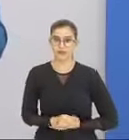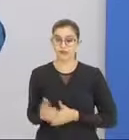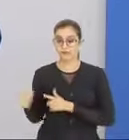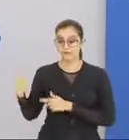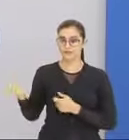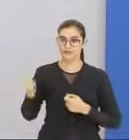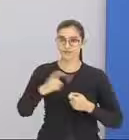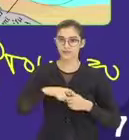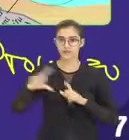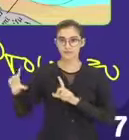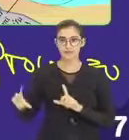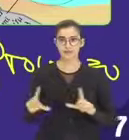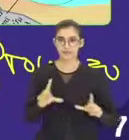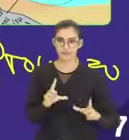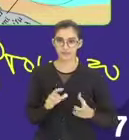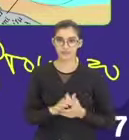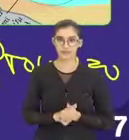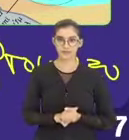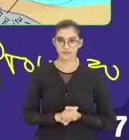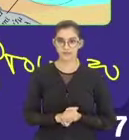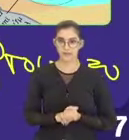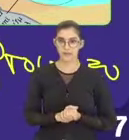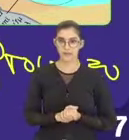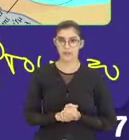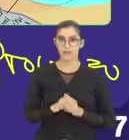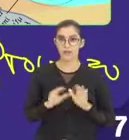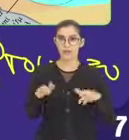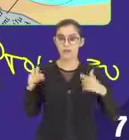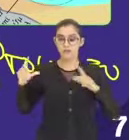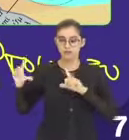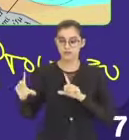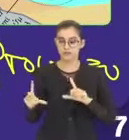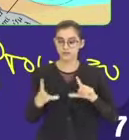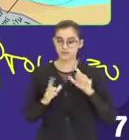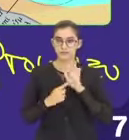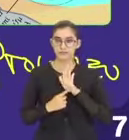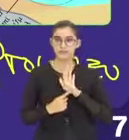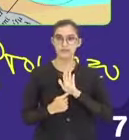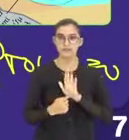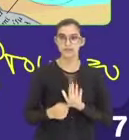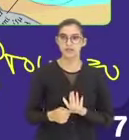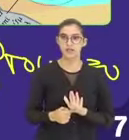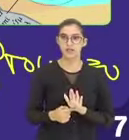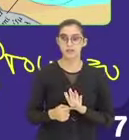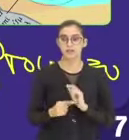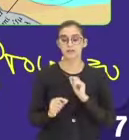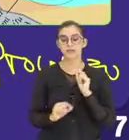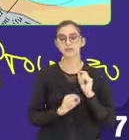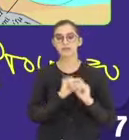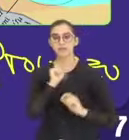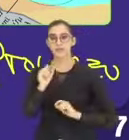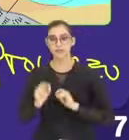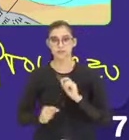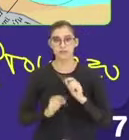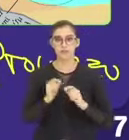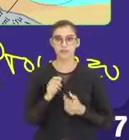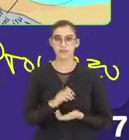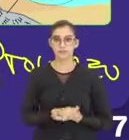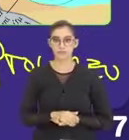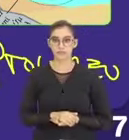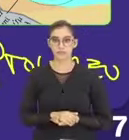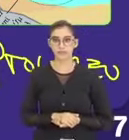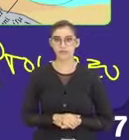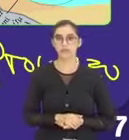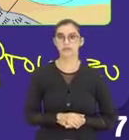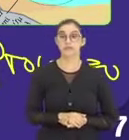cartela. Né? Então a cartela mostra, a cartela vai mostrar claramente, né? Isso, é a metafísica